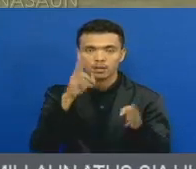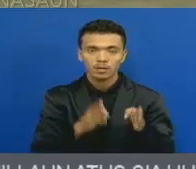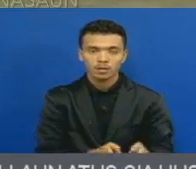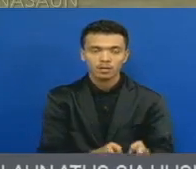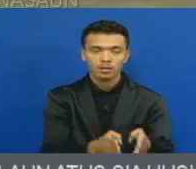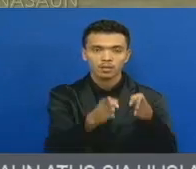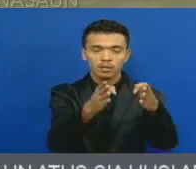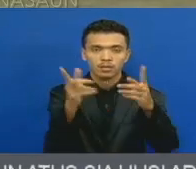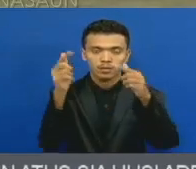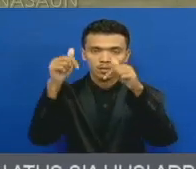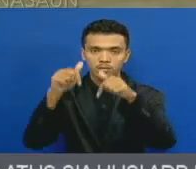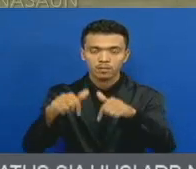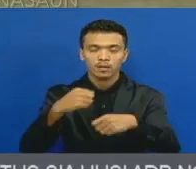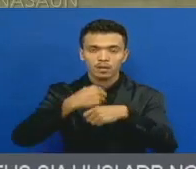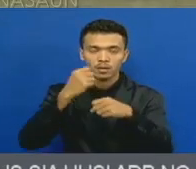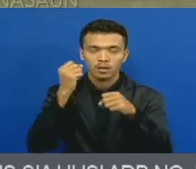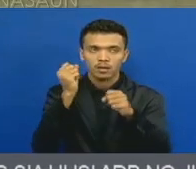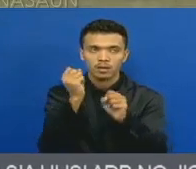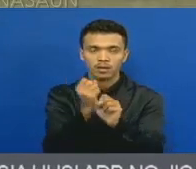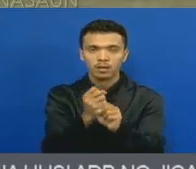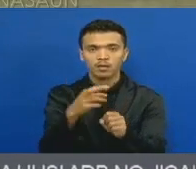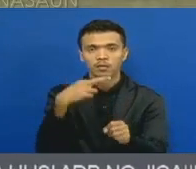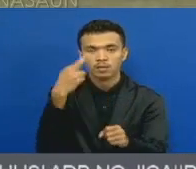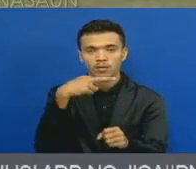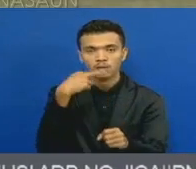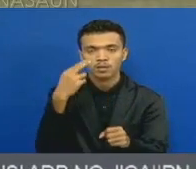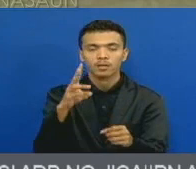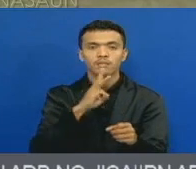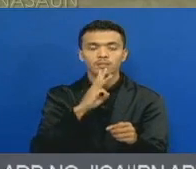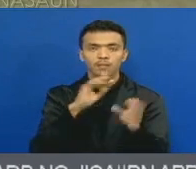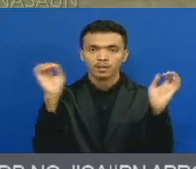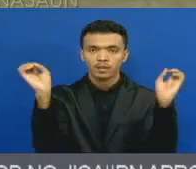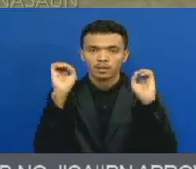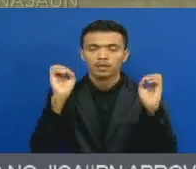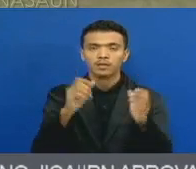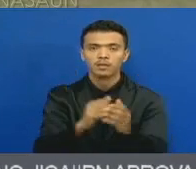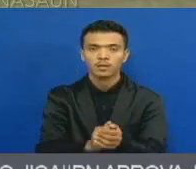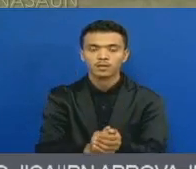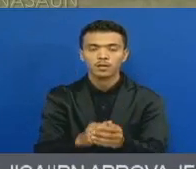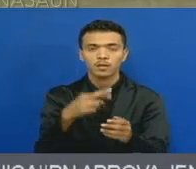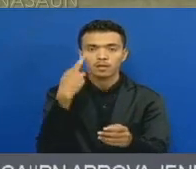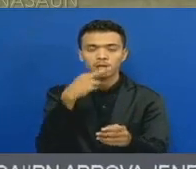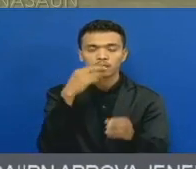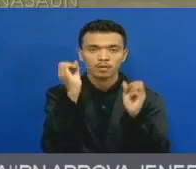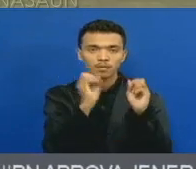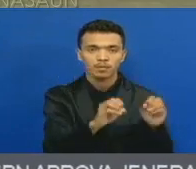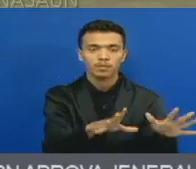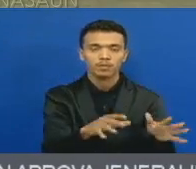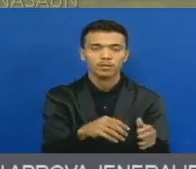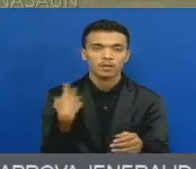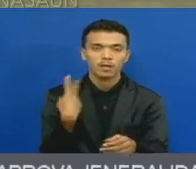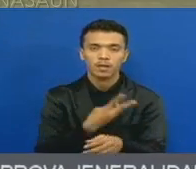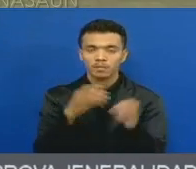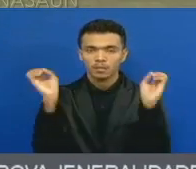eliga sau mai ami alo alamatar. Eliga sau lamai ami pasensi natar masabundo na masabundo na la